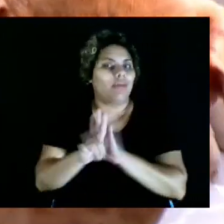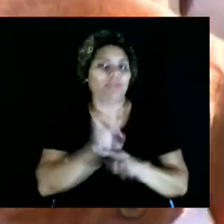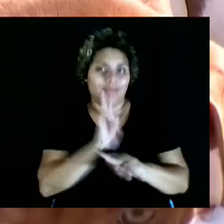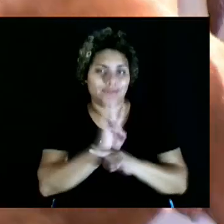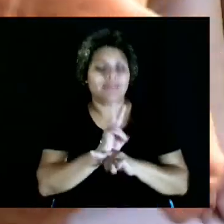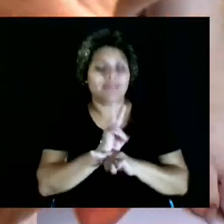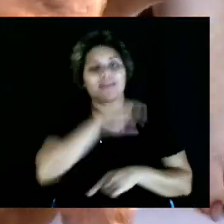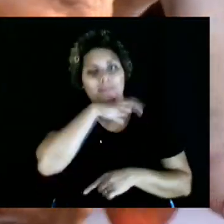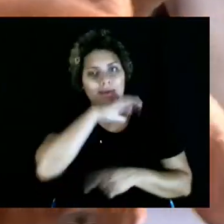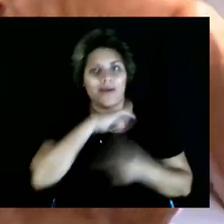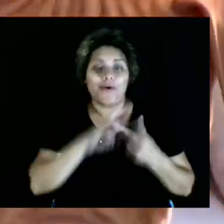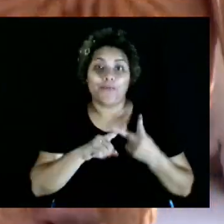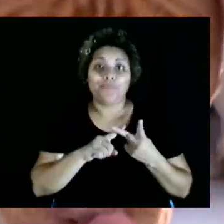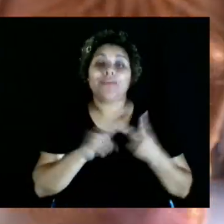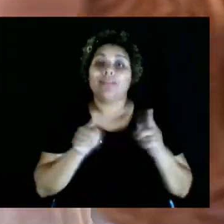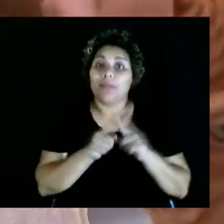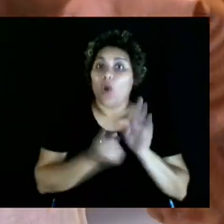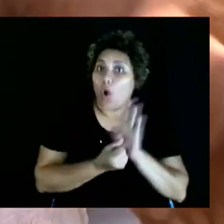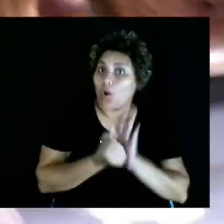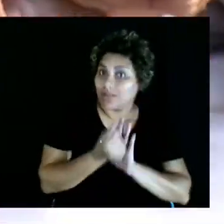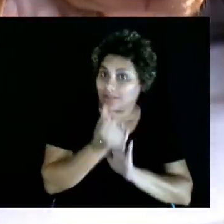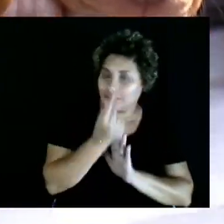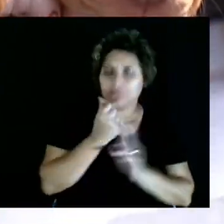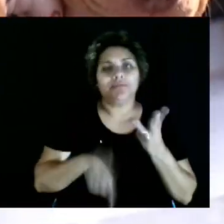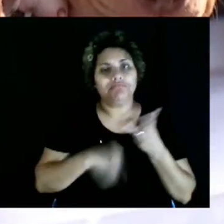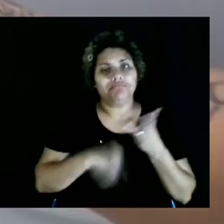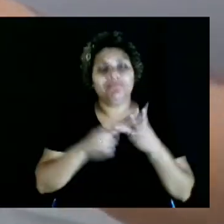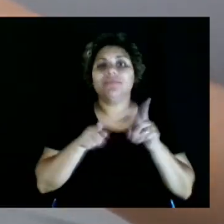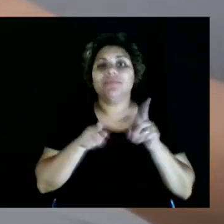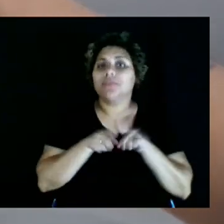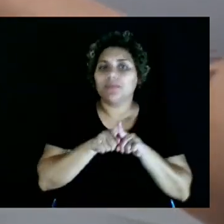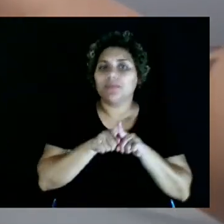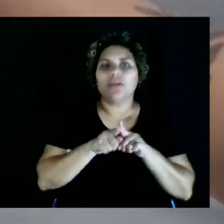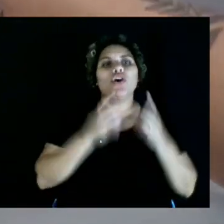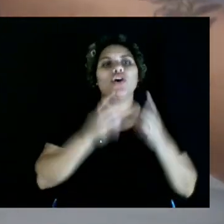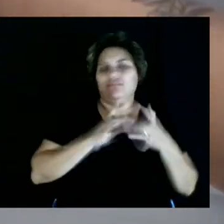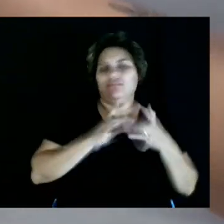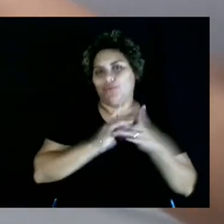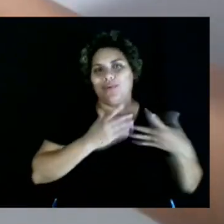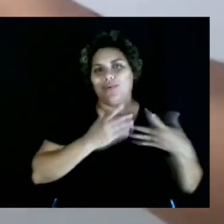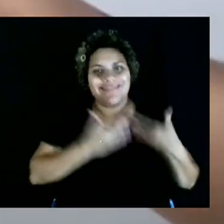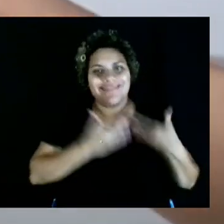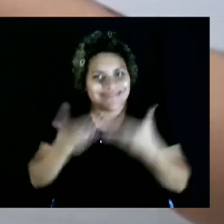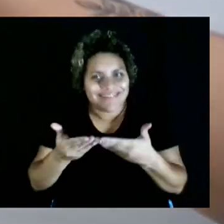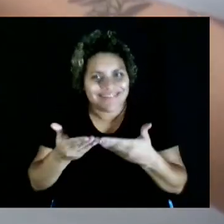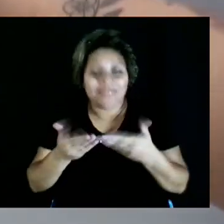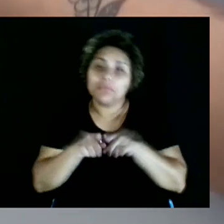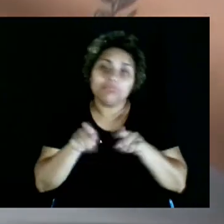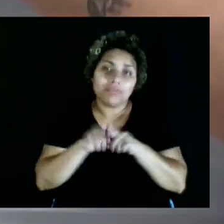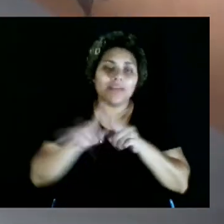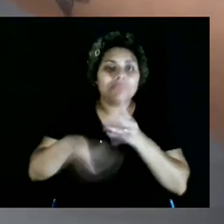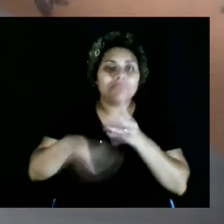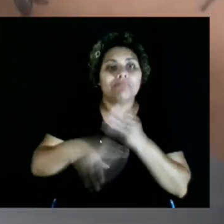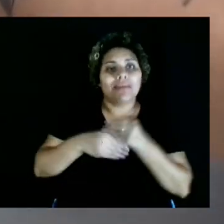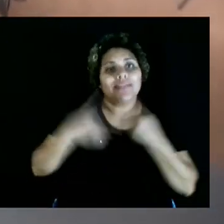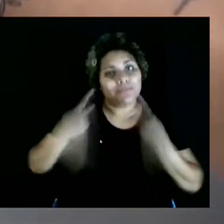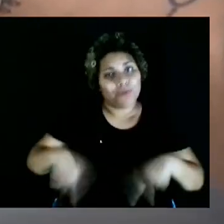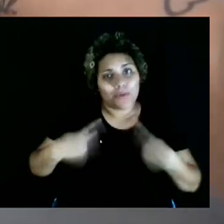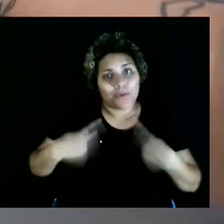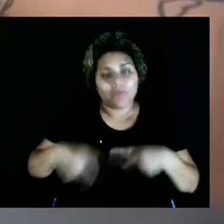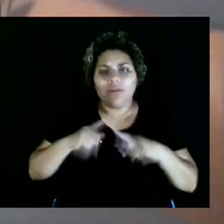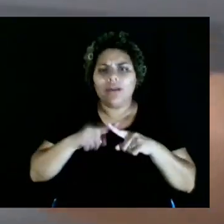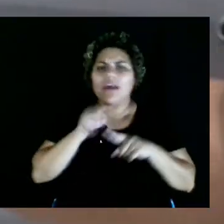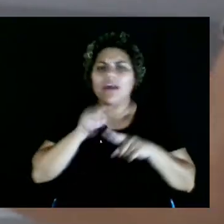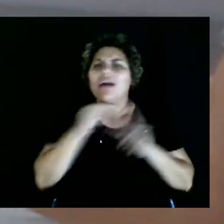dotações orçamentárias, doações e emendas parlamentares. Essa medida tem o objetivo de não apenas penalizar os